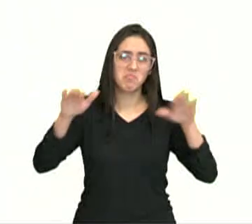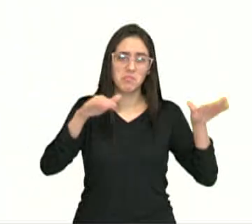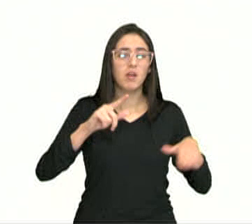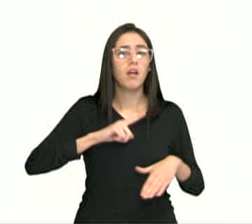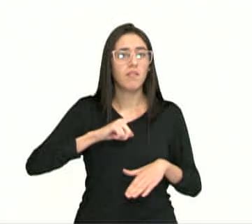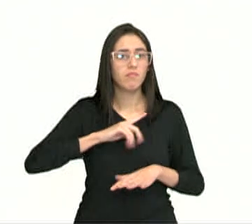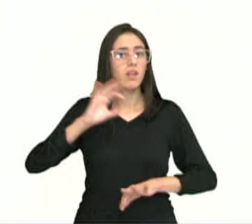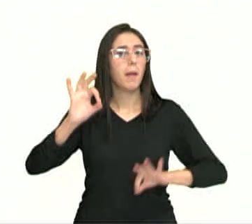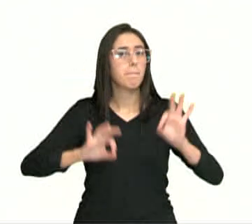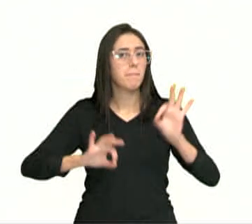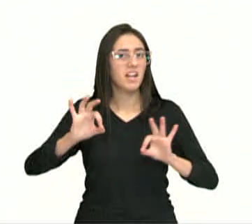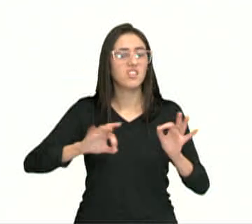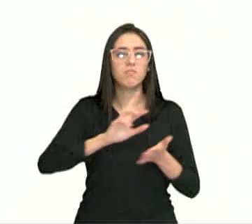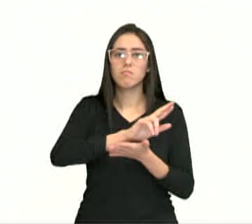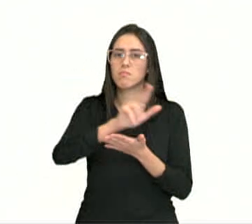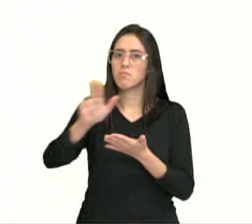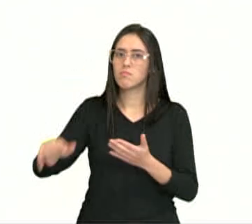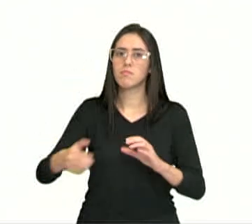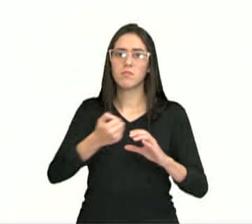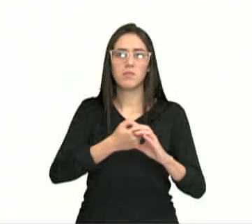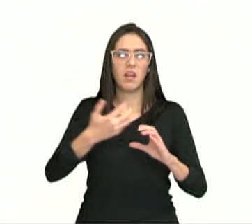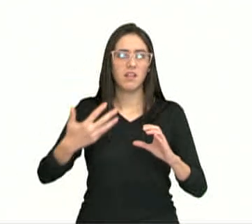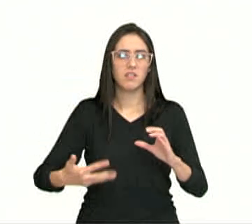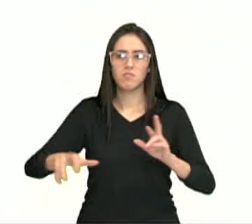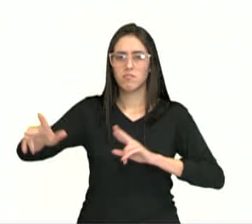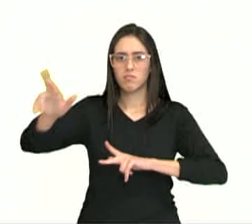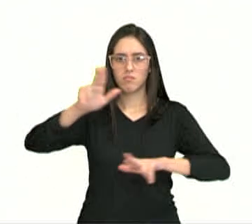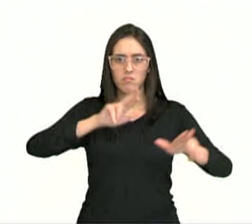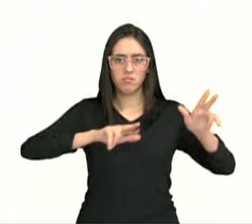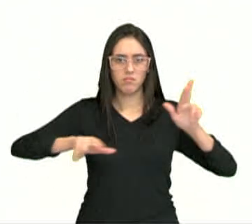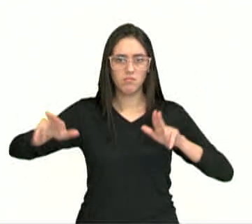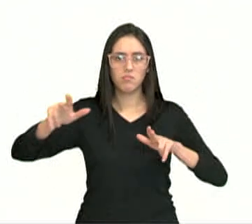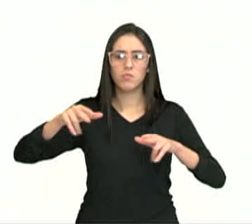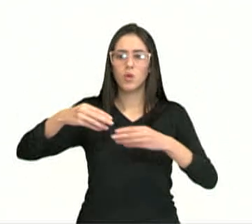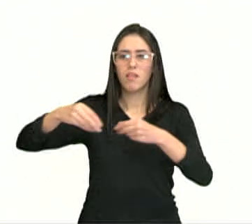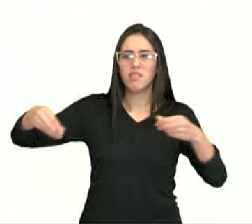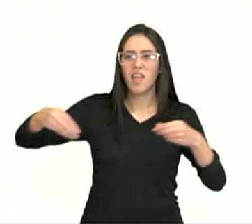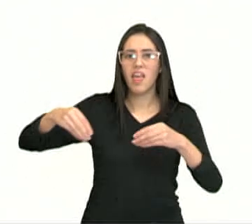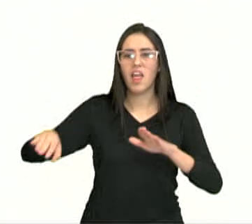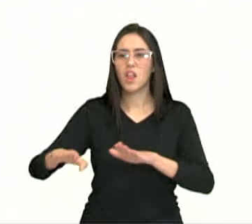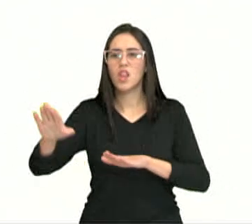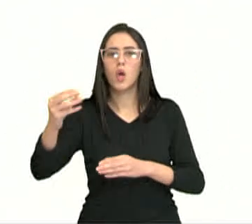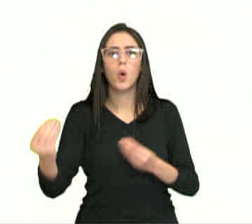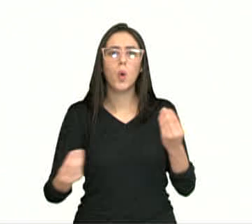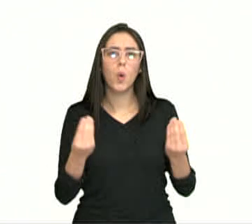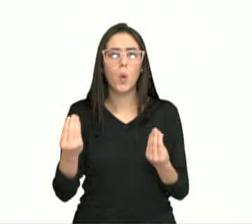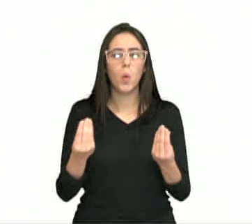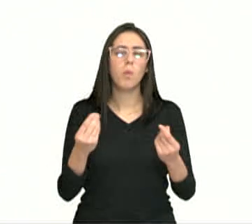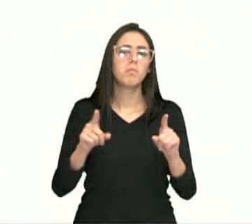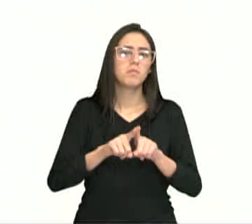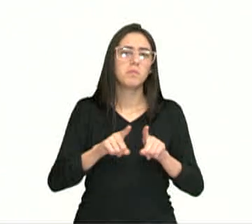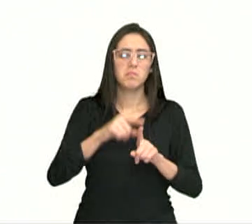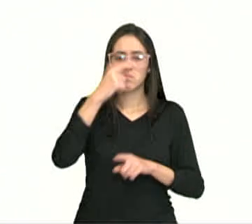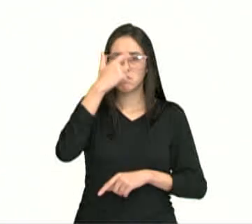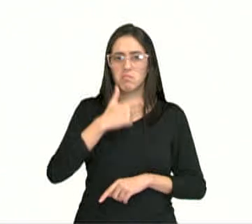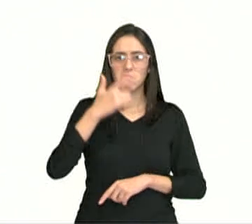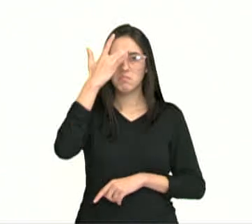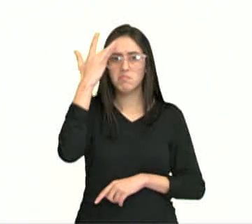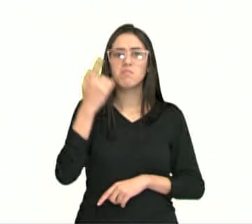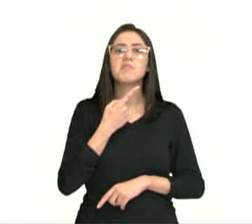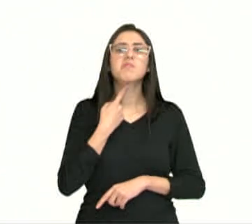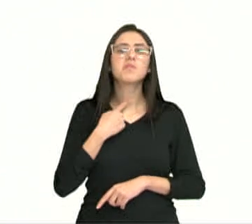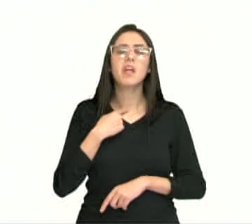planejadas para diferentes características de terreno, modalidades de competição ou necessidades pessoais. Então, é praticamente